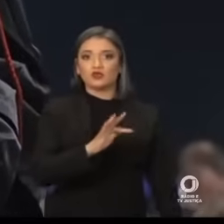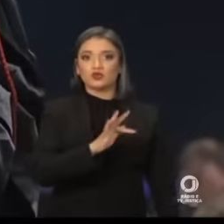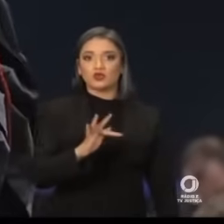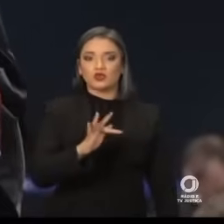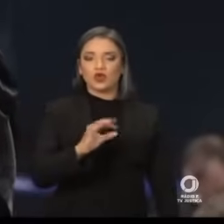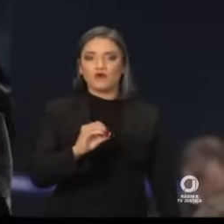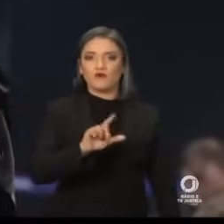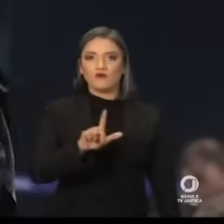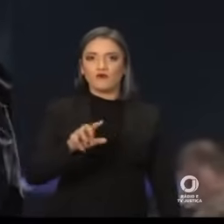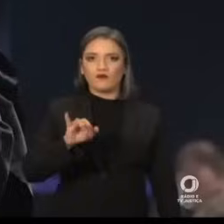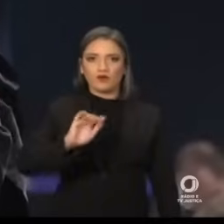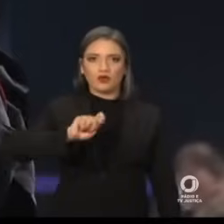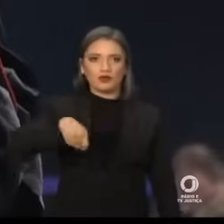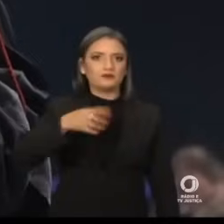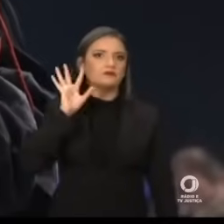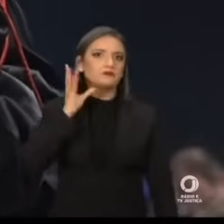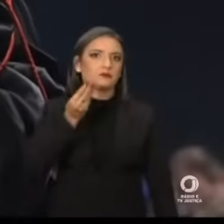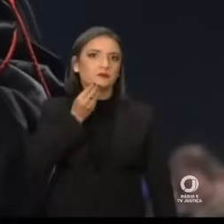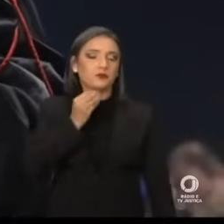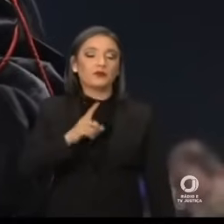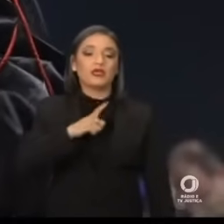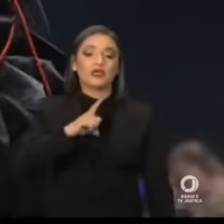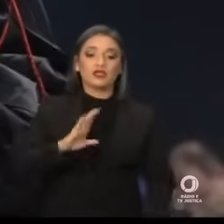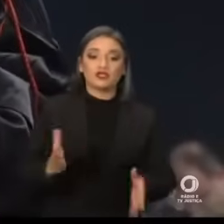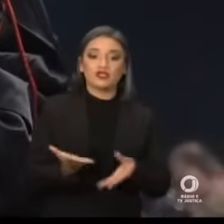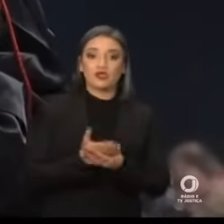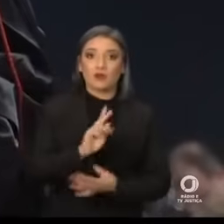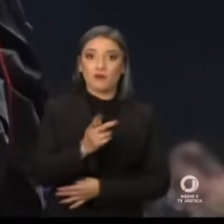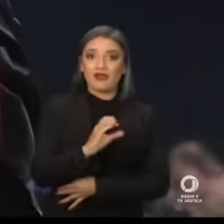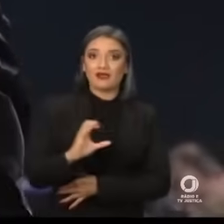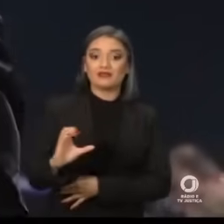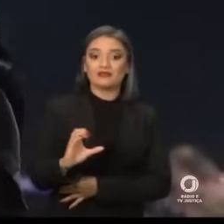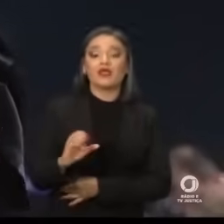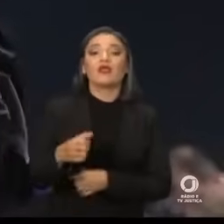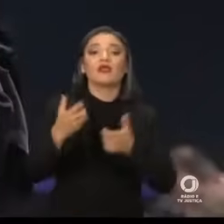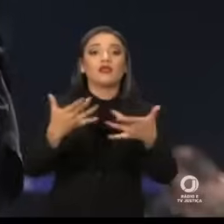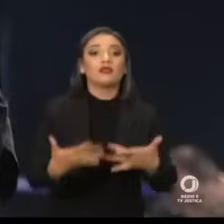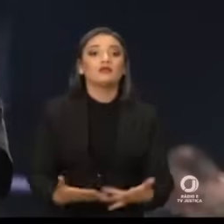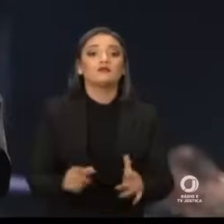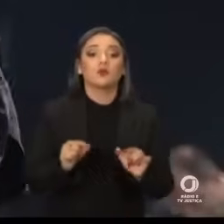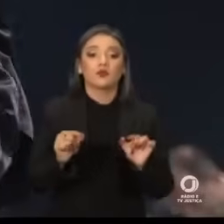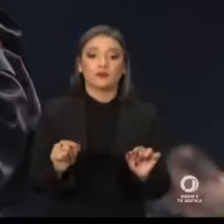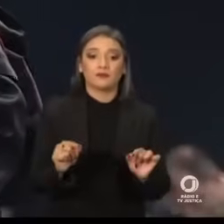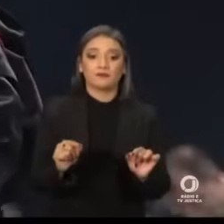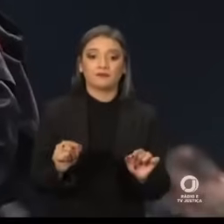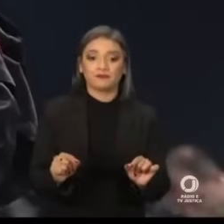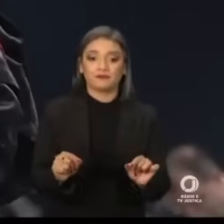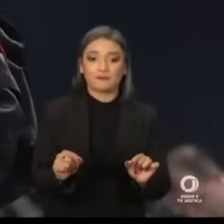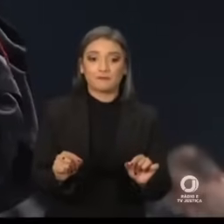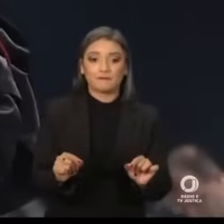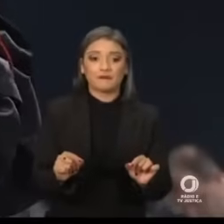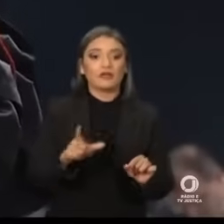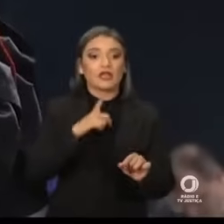no incede de um habeas corpus, em que ele coloca claramente o seguinte: sendo o interrogatório um ato de produção